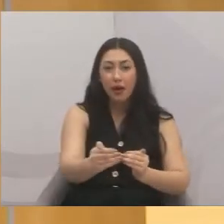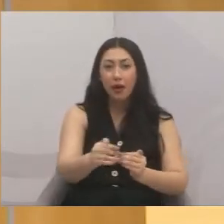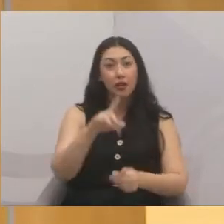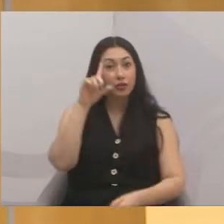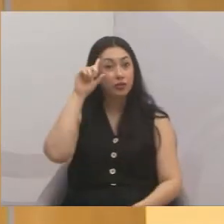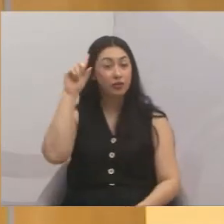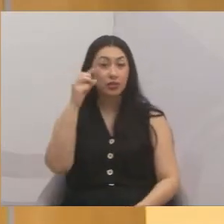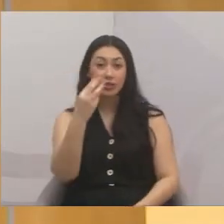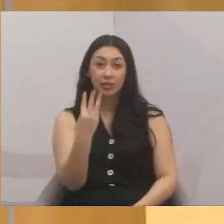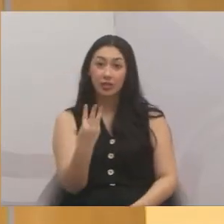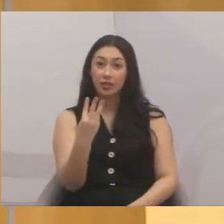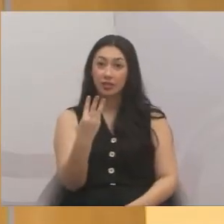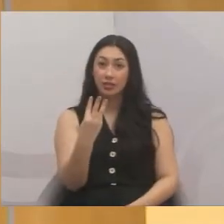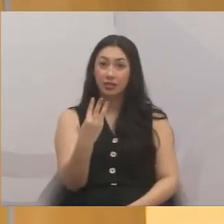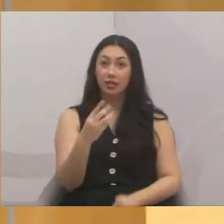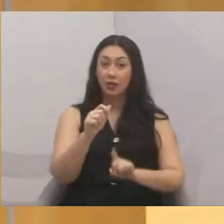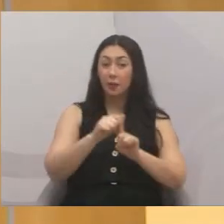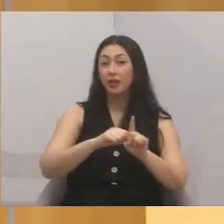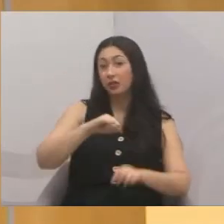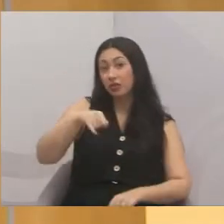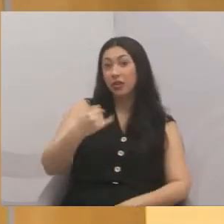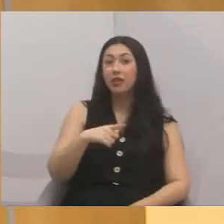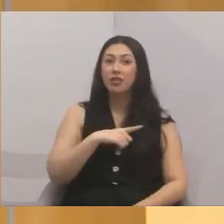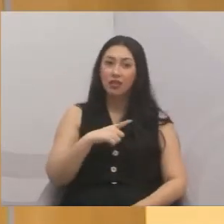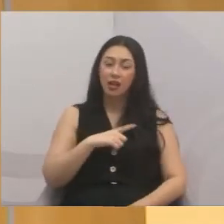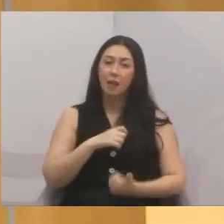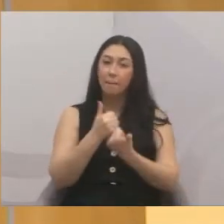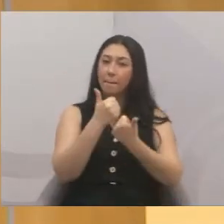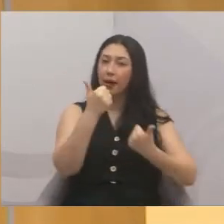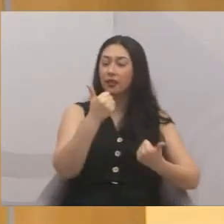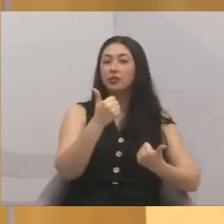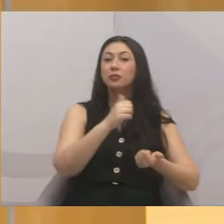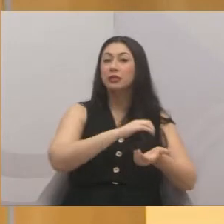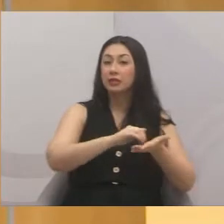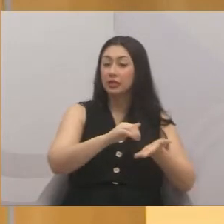gente tem uma subsecretaria de Igualdade e Direitos Humanos, onde eu tenho